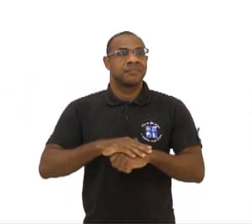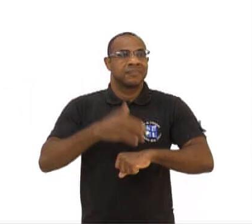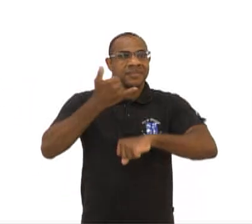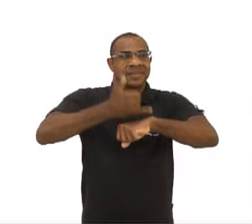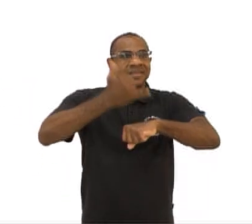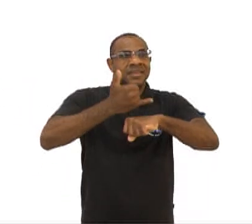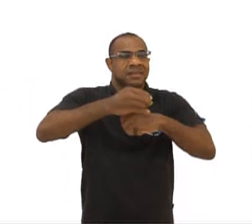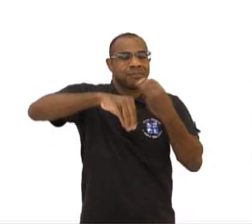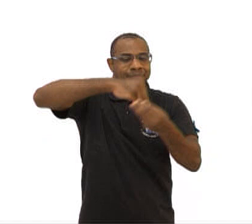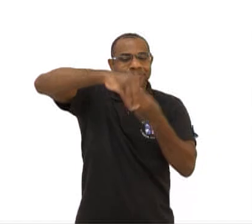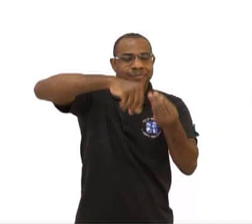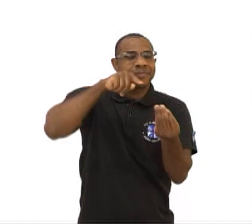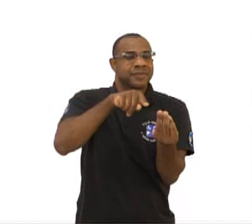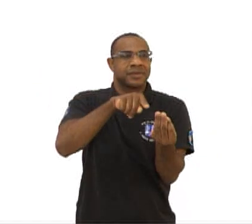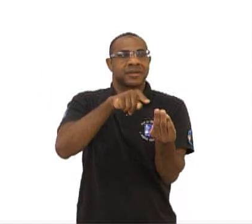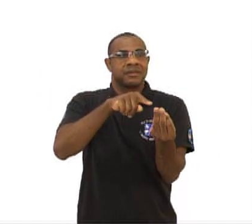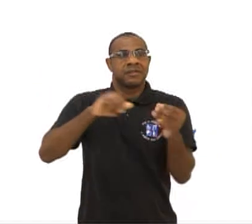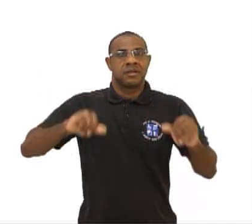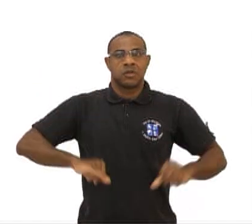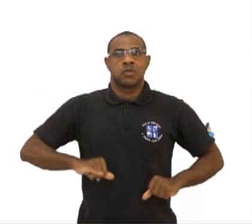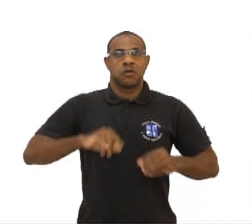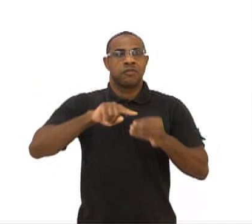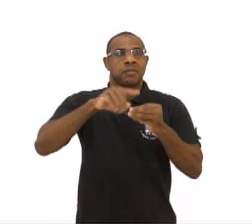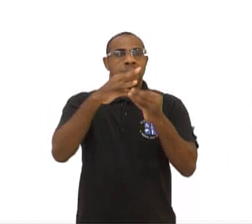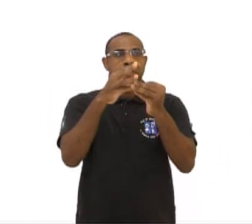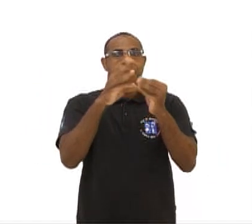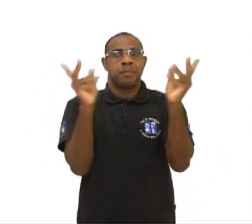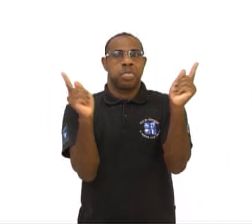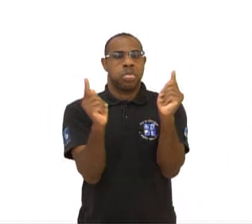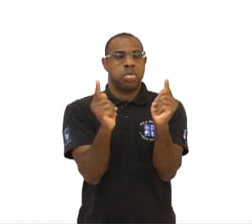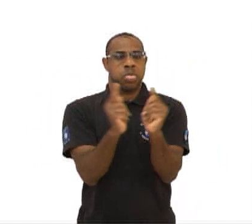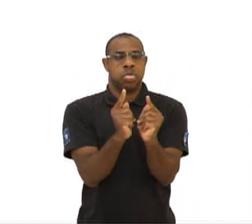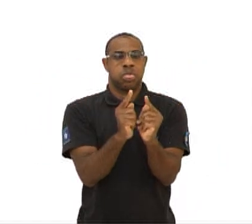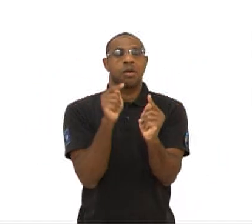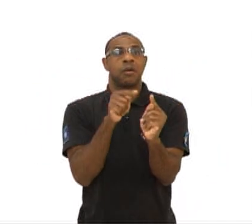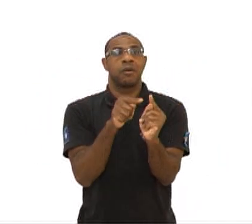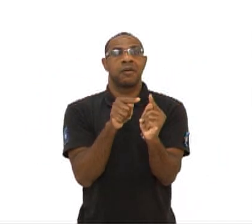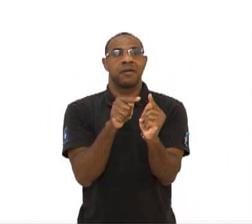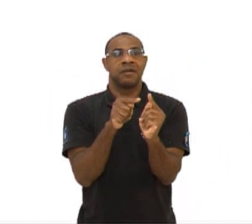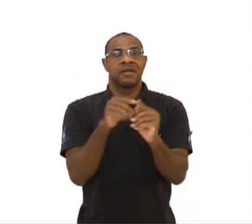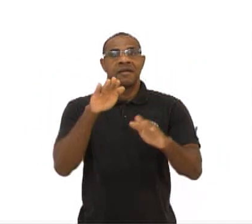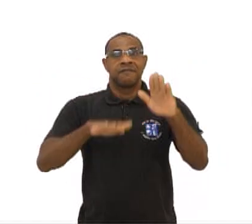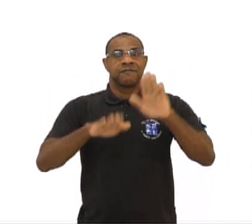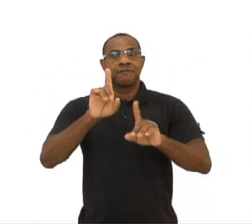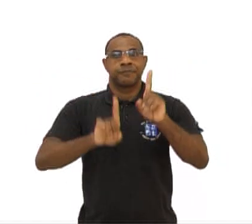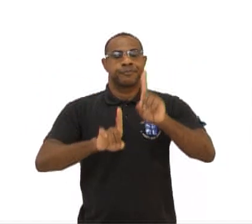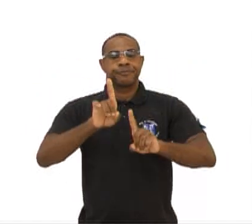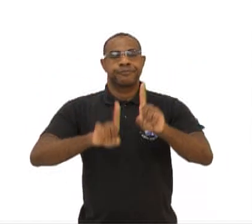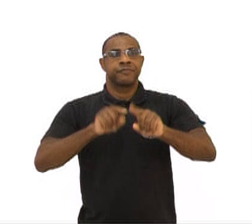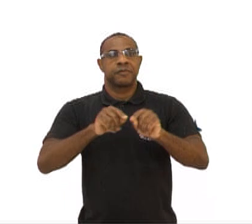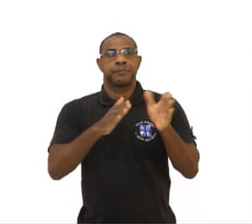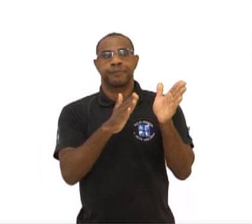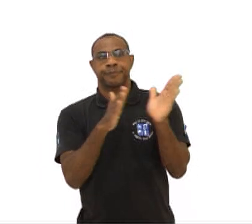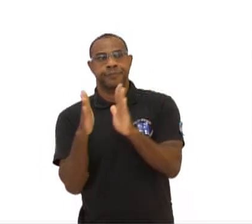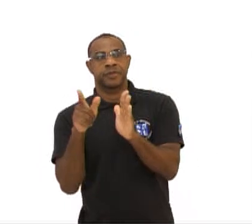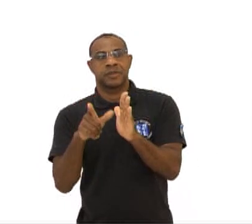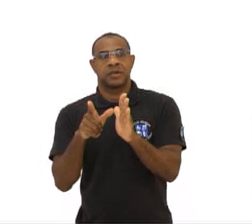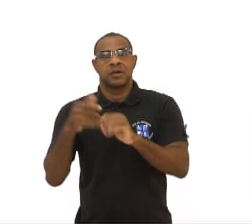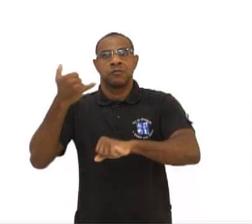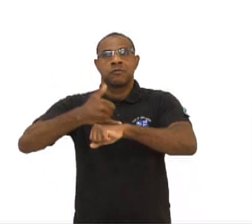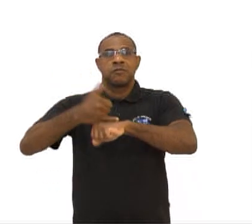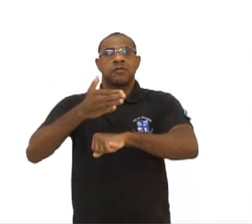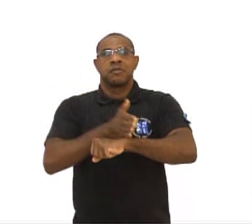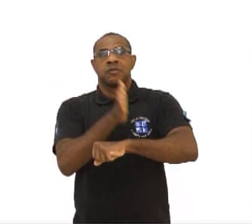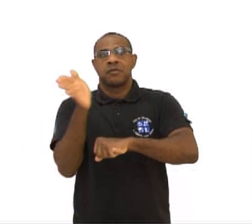nessa solução aqui, eles vão sofrendo o processo de redução e por isso ela vai clareando com o passar do tempo e o cobre que estava por ali